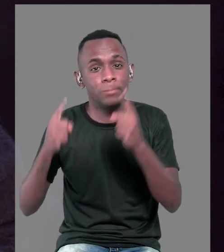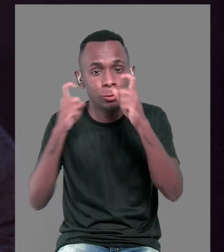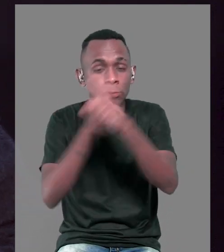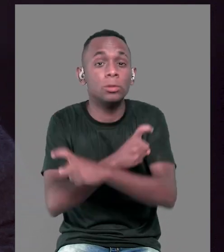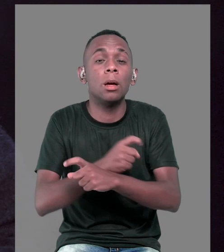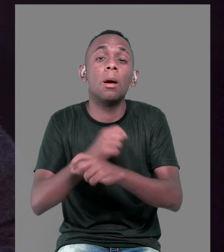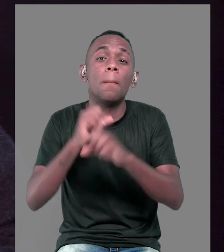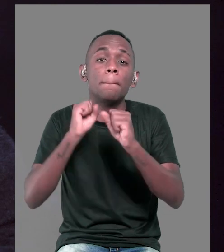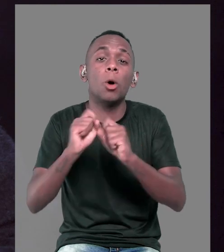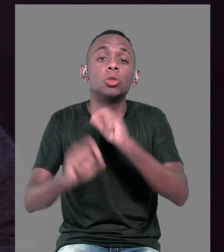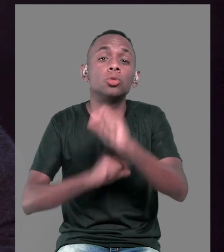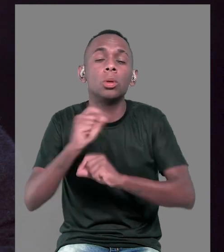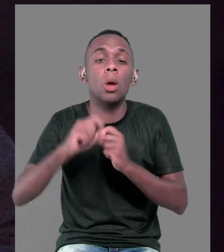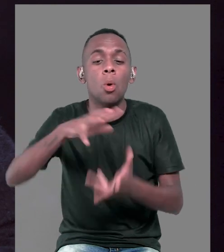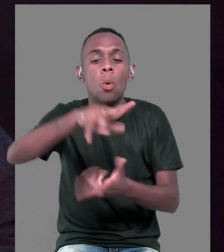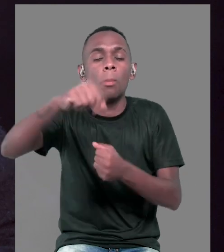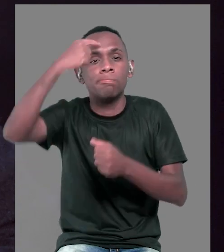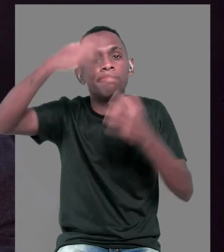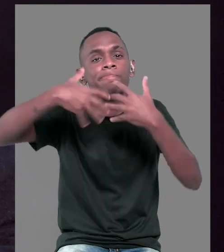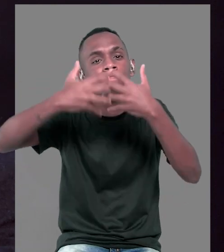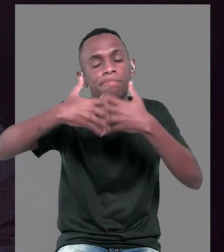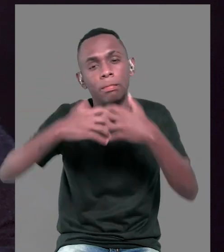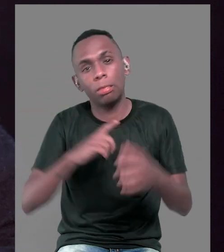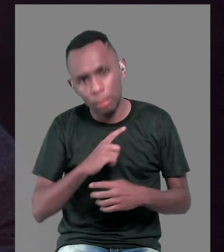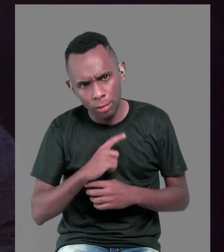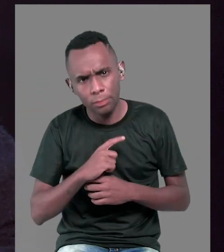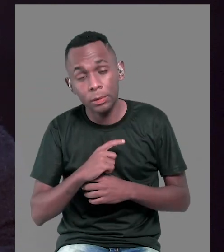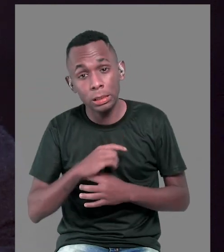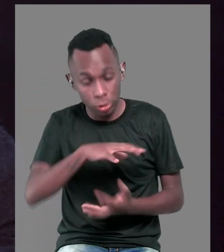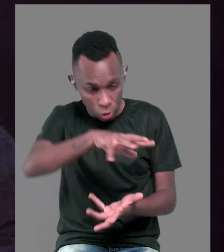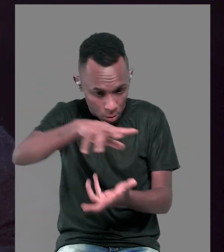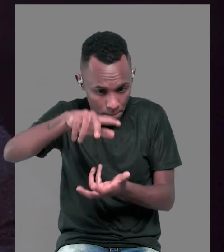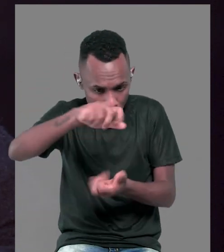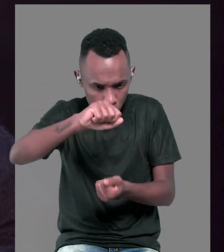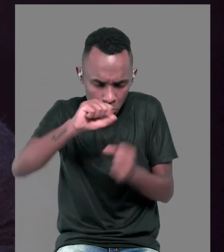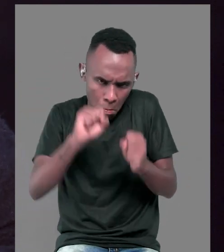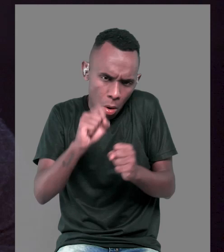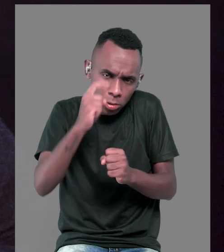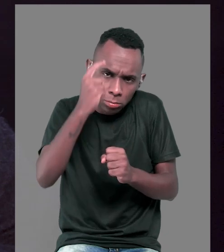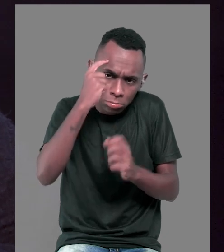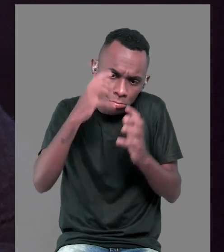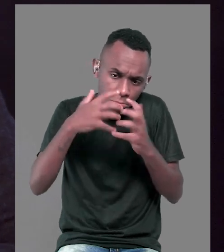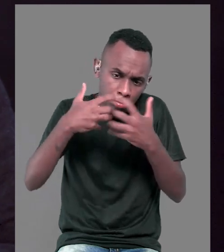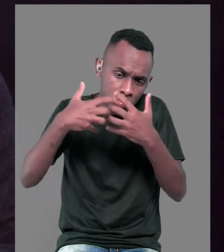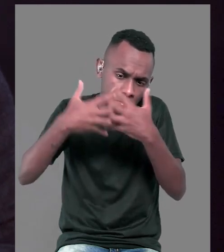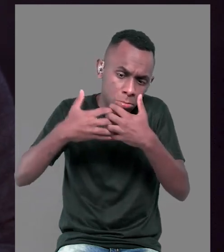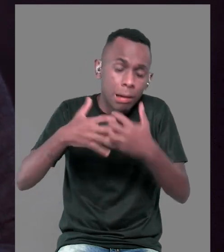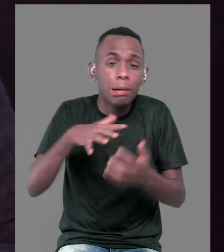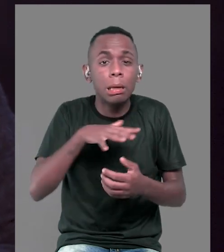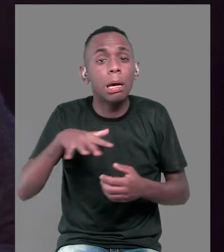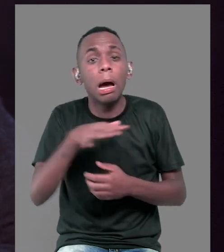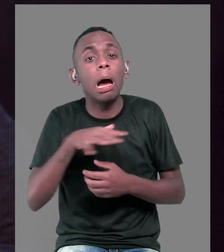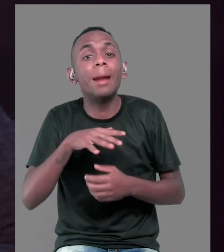o estatuto de um mundo racional. Este mundo pode ser um mundo racional? Que mundo? O mundo